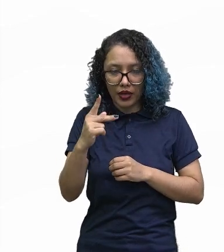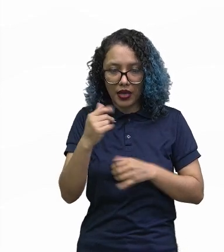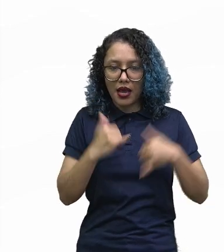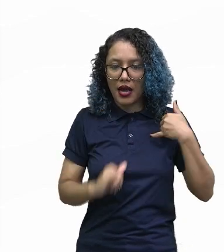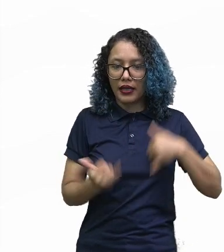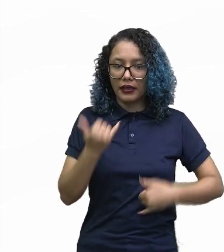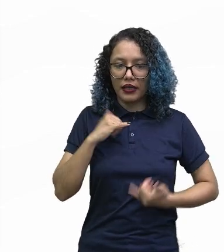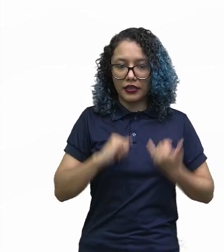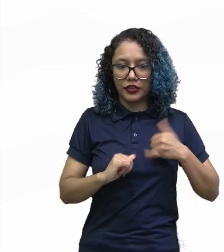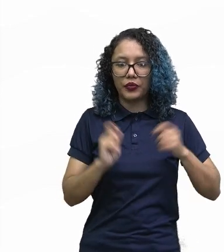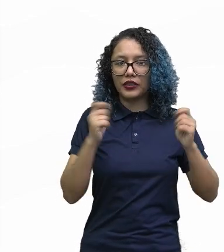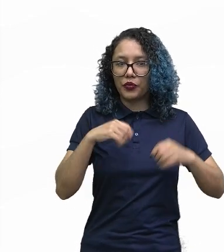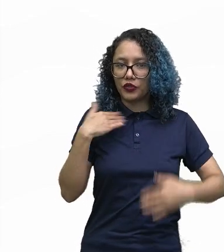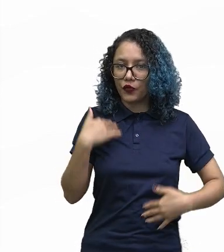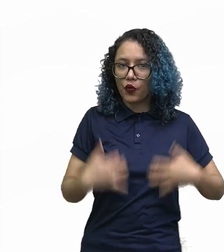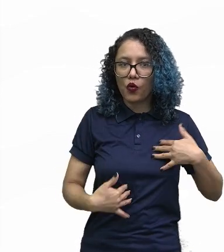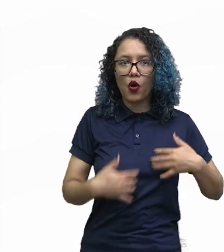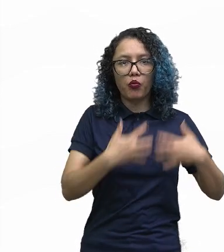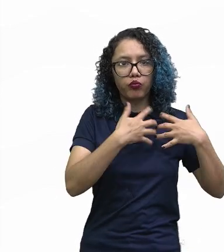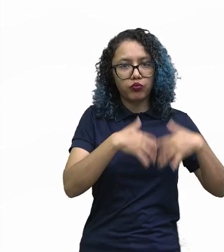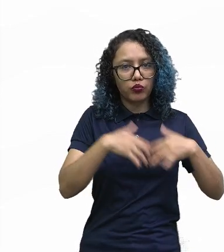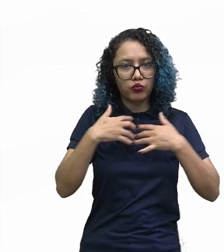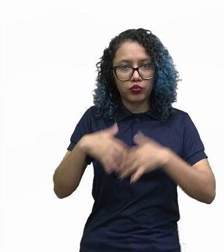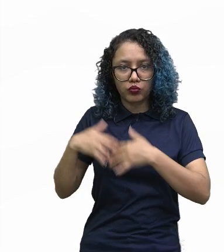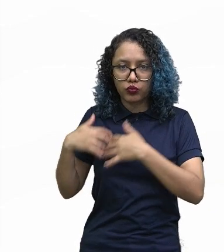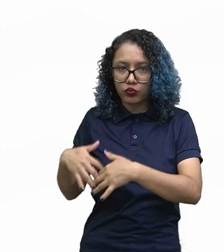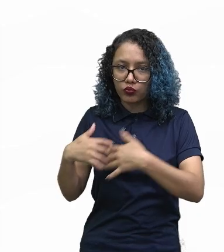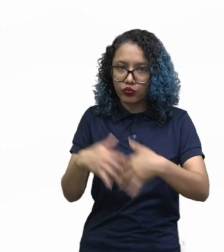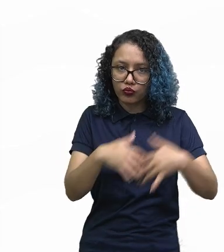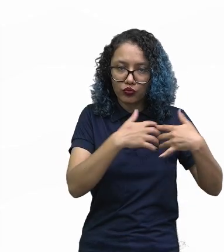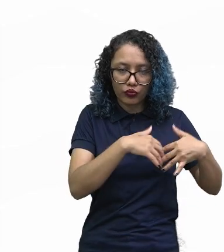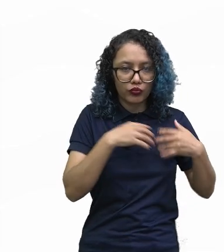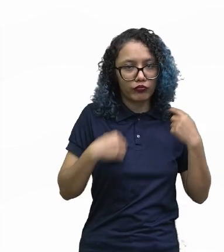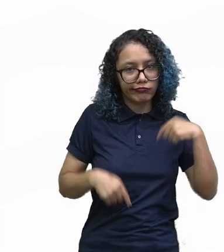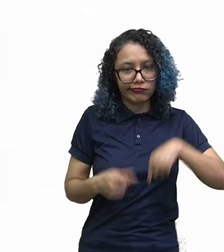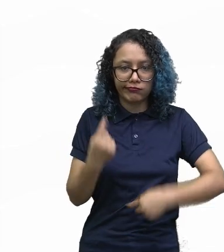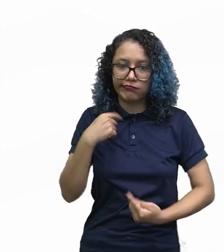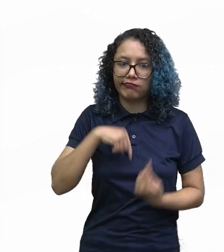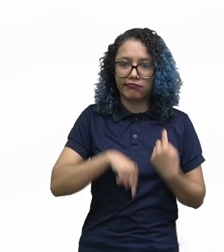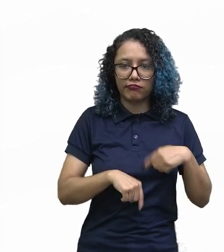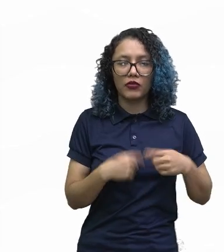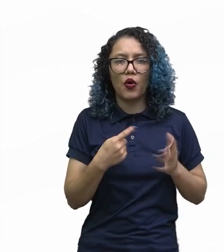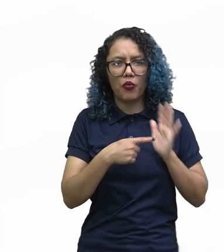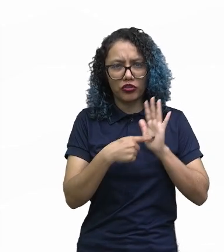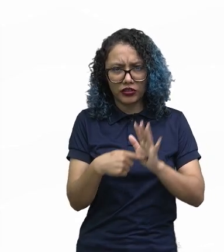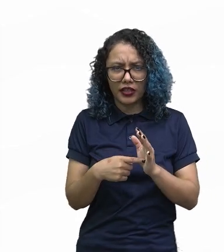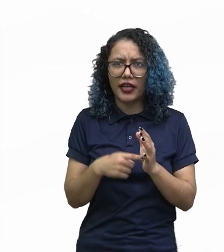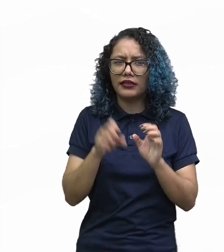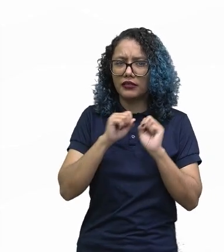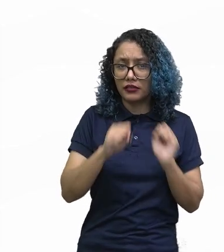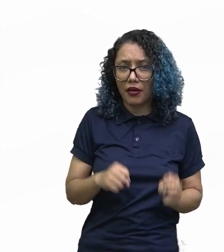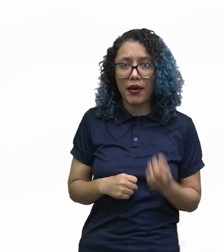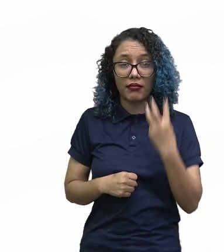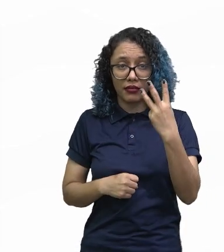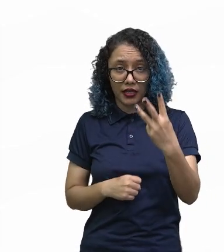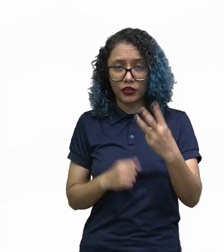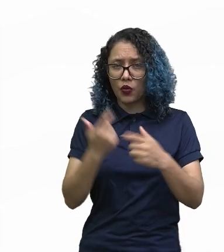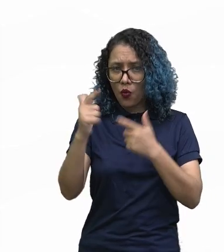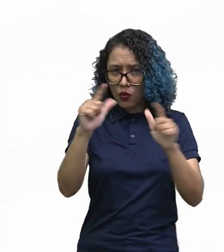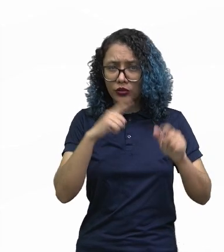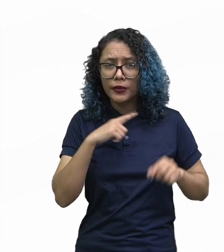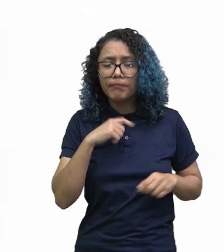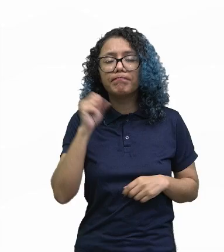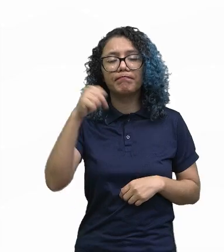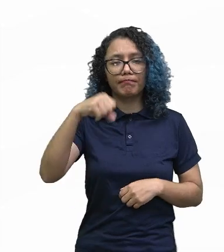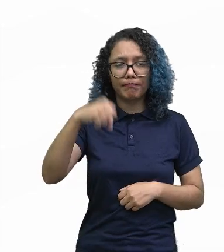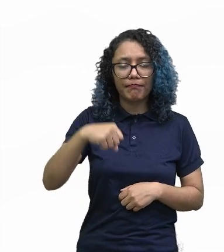nosso organismo funcionando. Então, como a gente pôde observar nessa sequência, a gente viu aí apenas 3 sistemas. Temos outros?